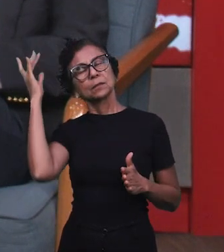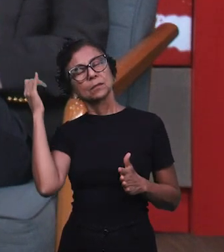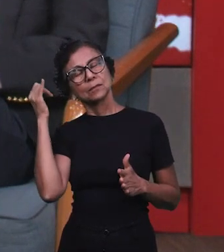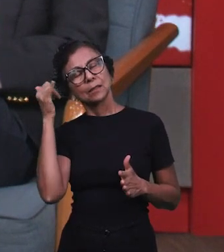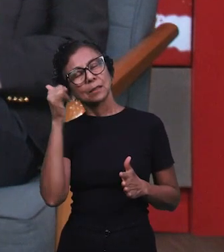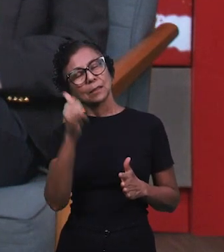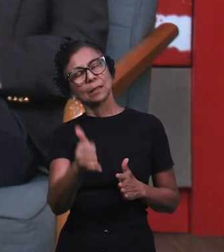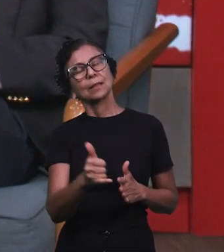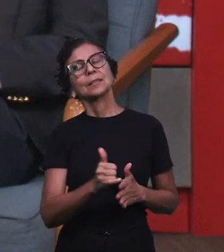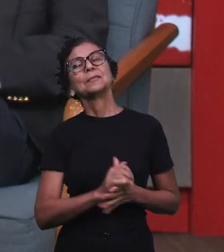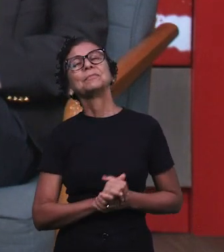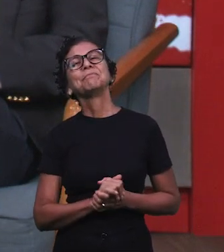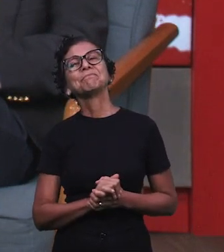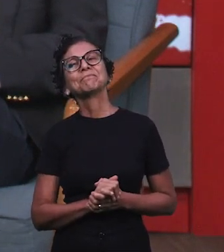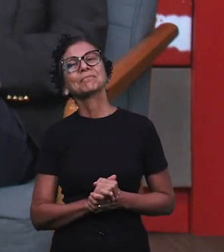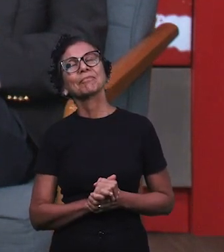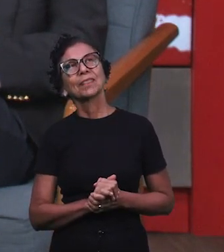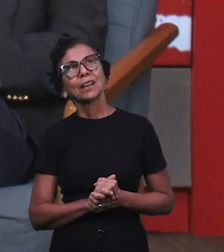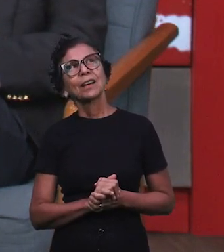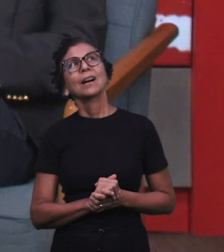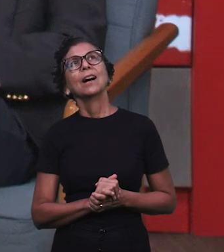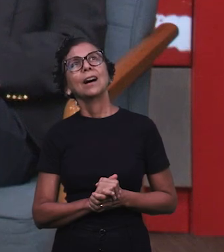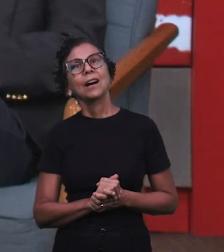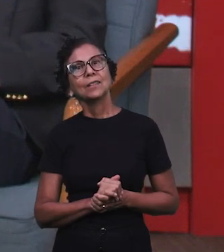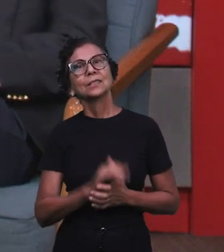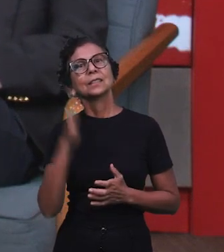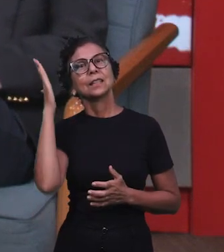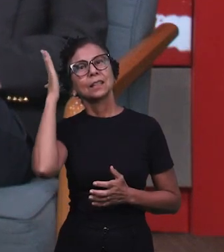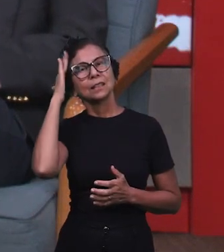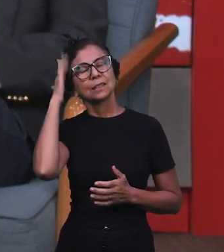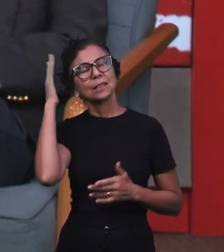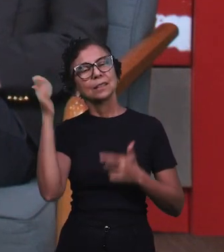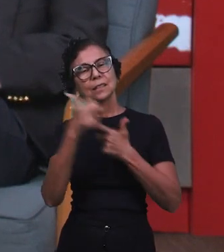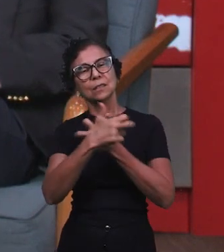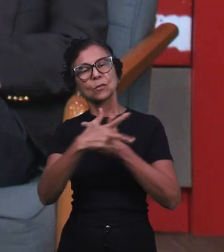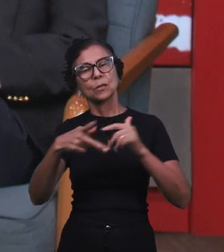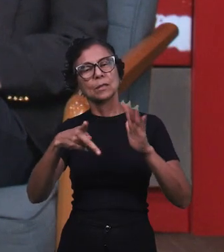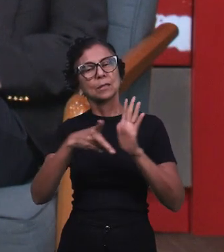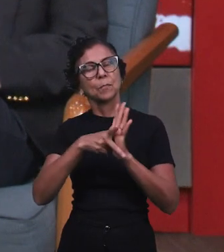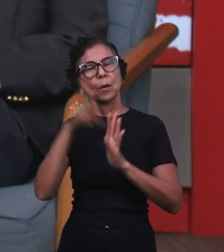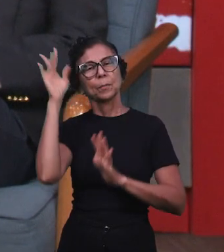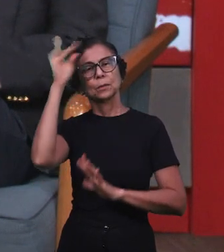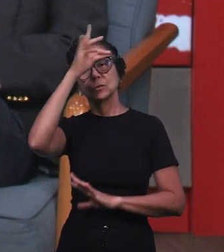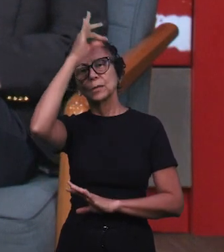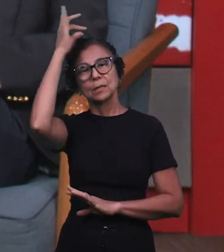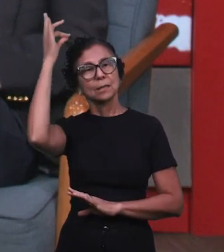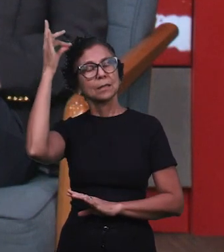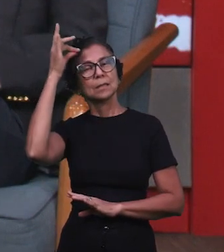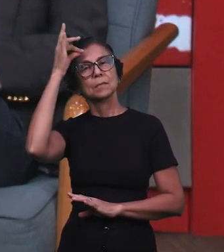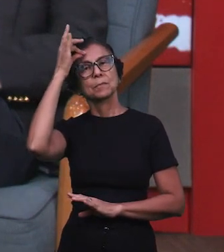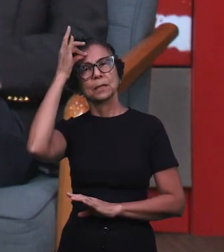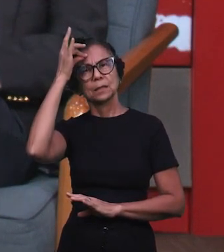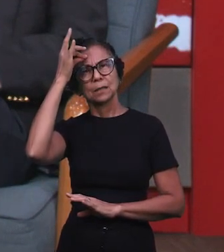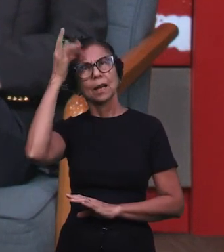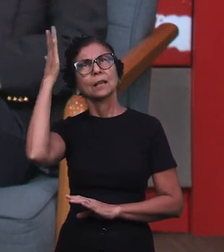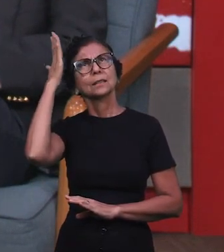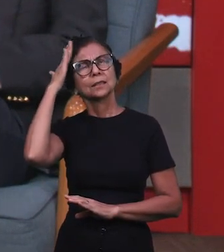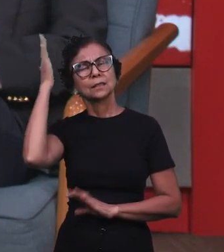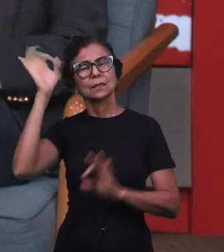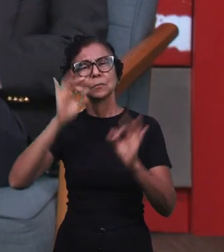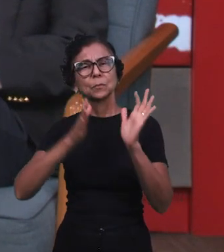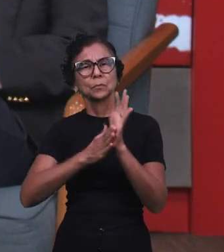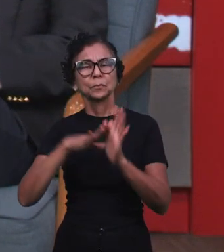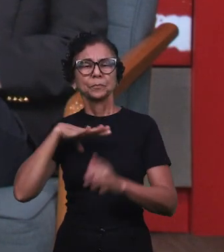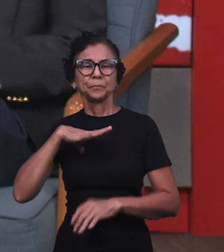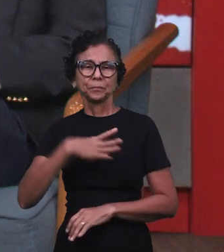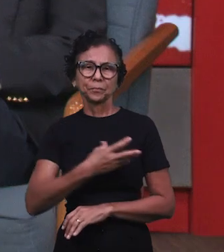Espírito você consegue falar aquilo que é do Espírito. Você só consegue falar do projeto de Deus se